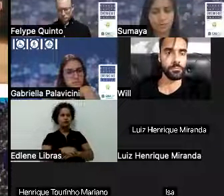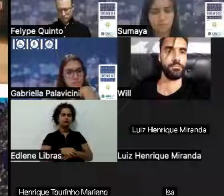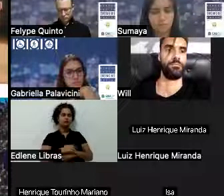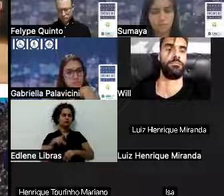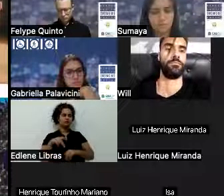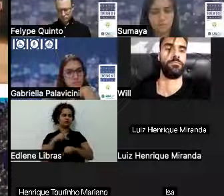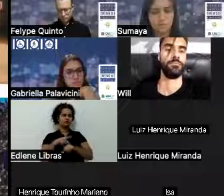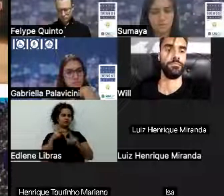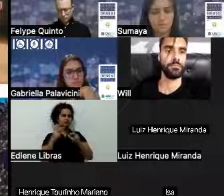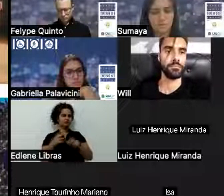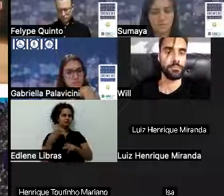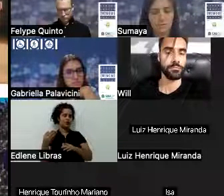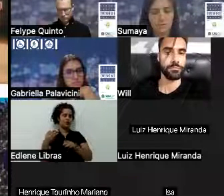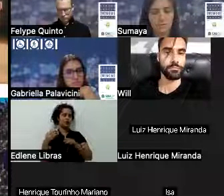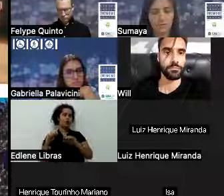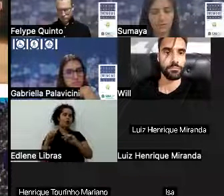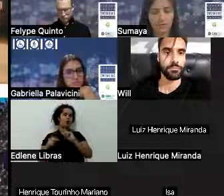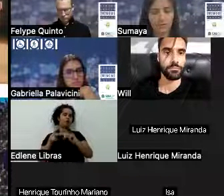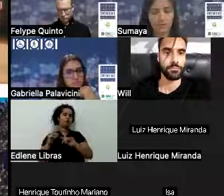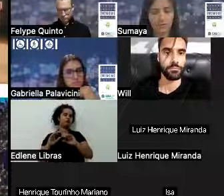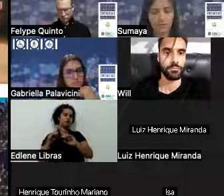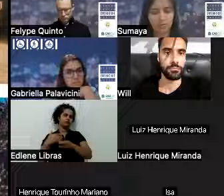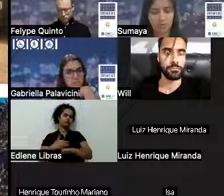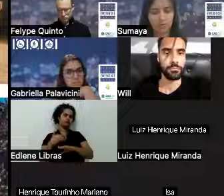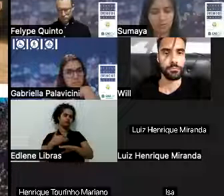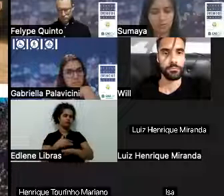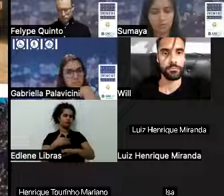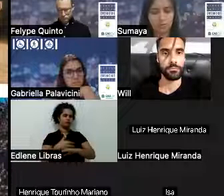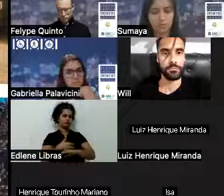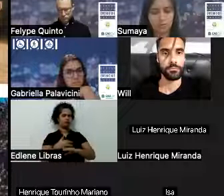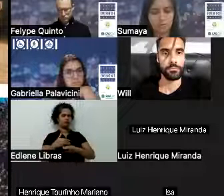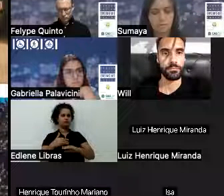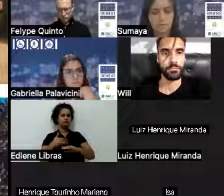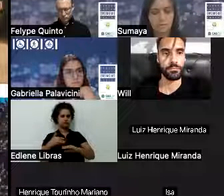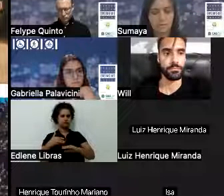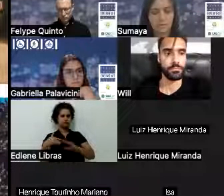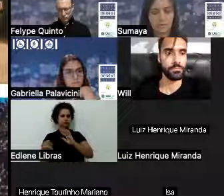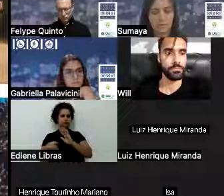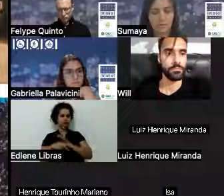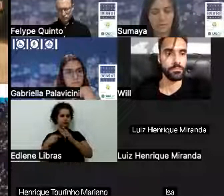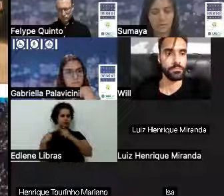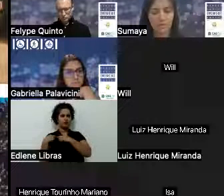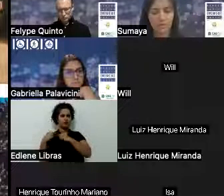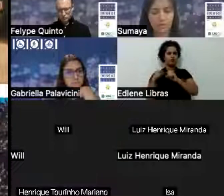houve participação comunitária a cargo de uma agência especializada nisso.